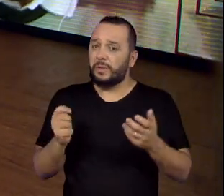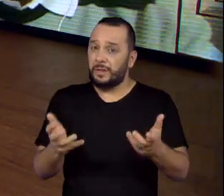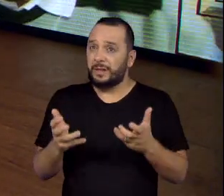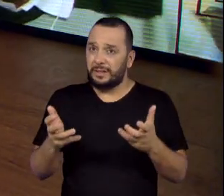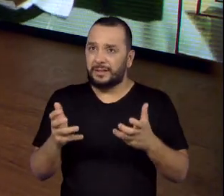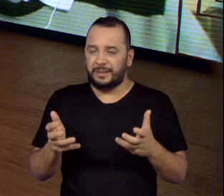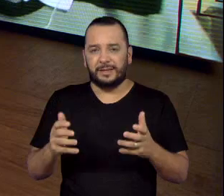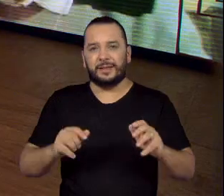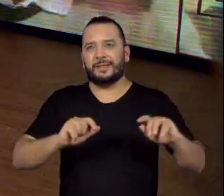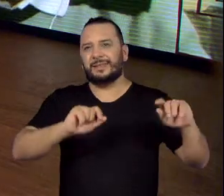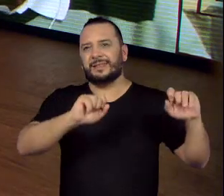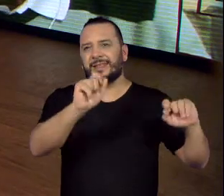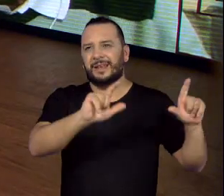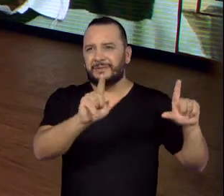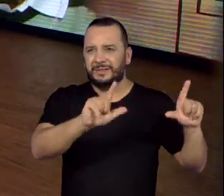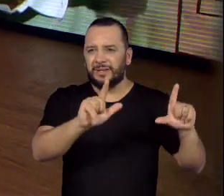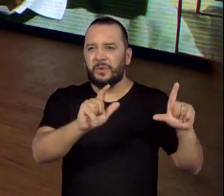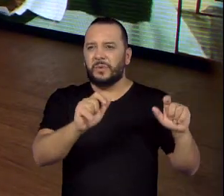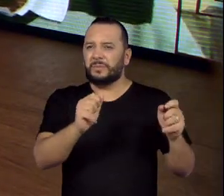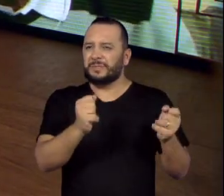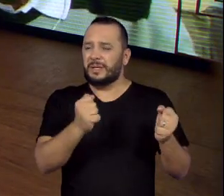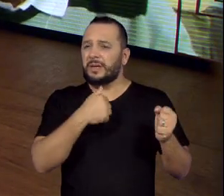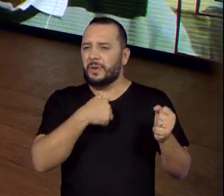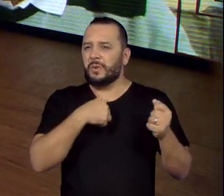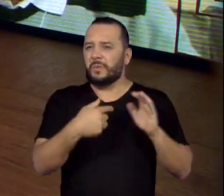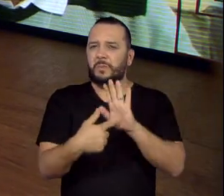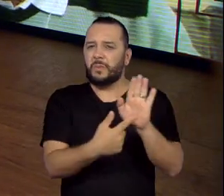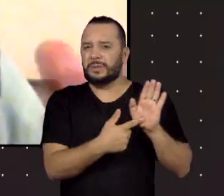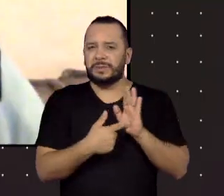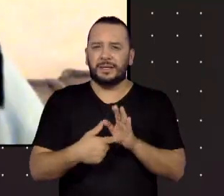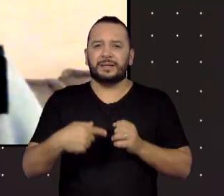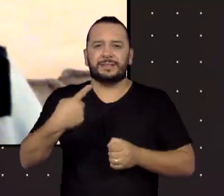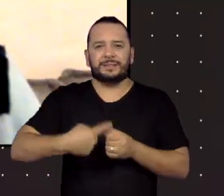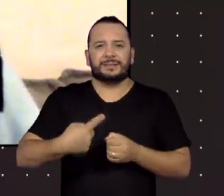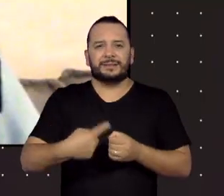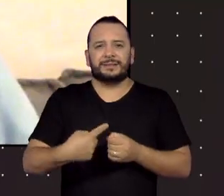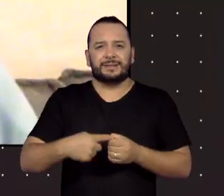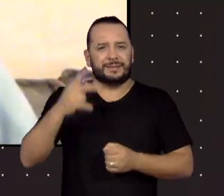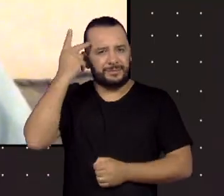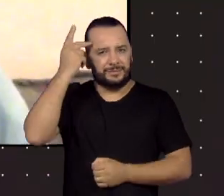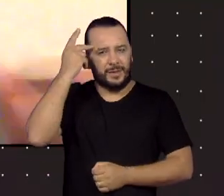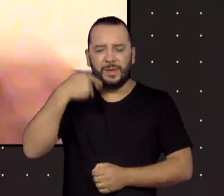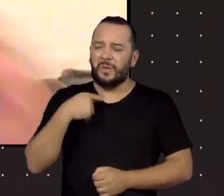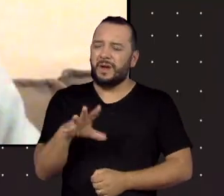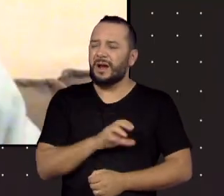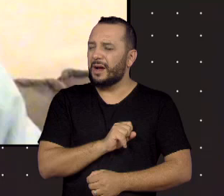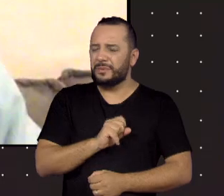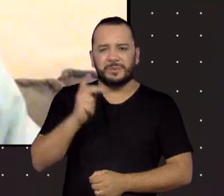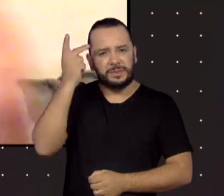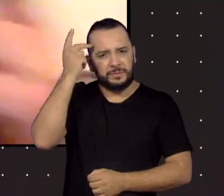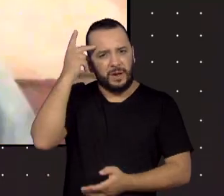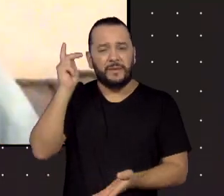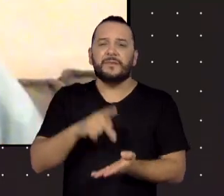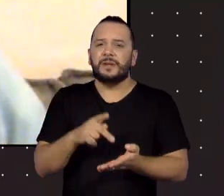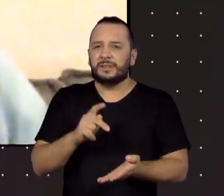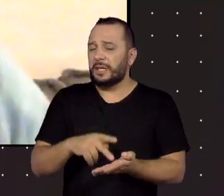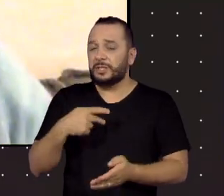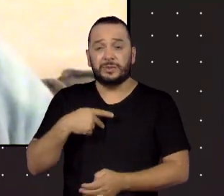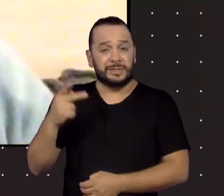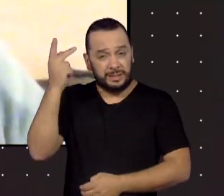da televisão e da cidade. Eu queria mostrar a cidade de São Paulo, que é uma paixão que eu tenho por São Paulo, uma paixão